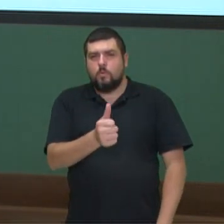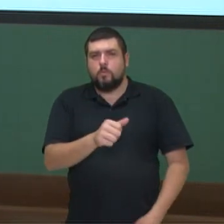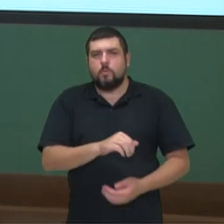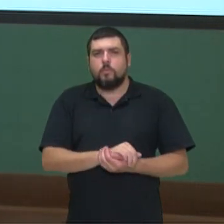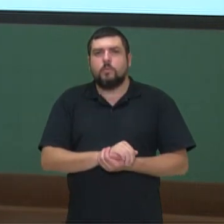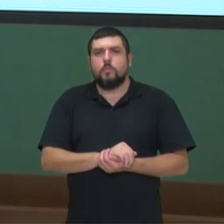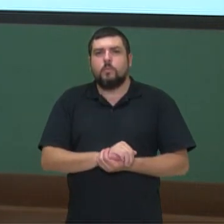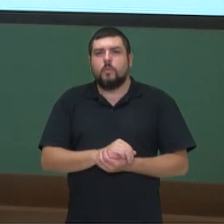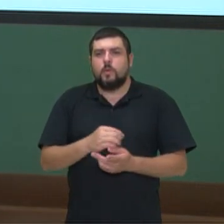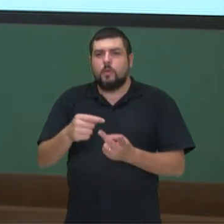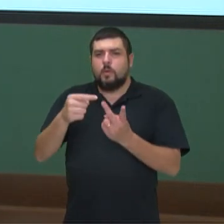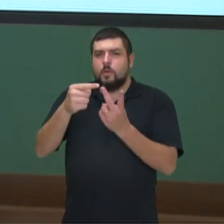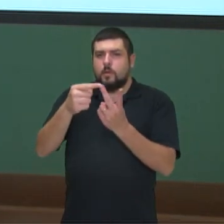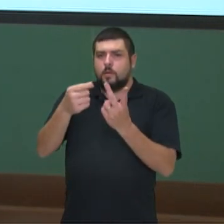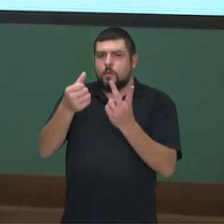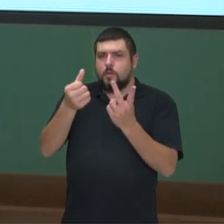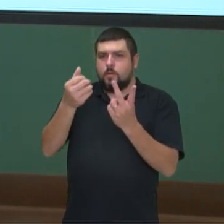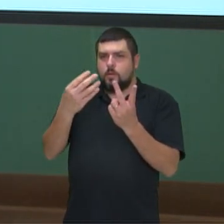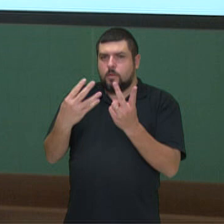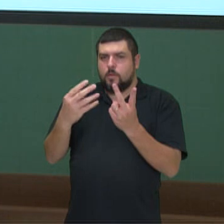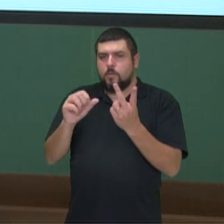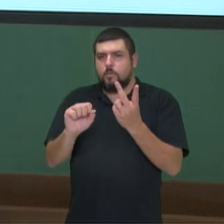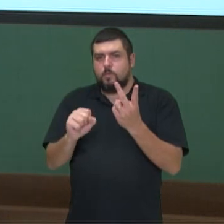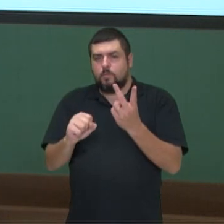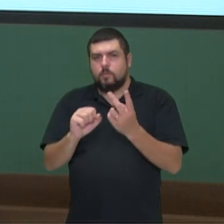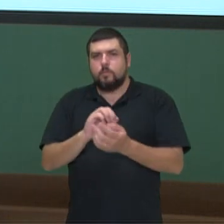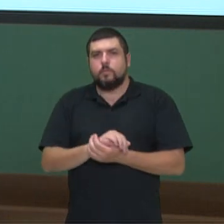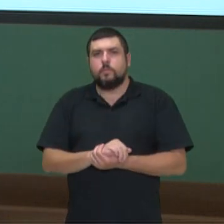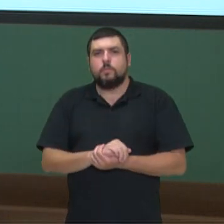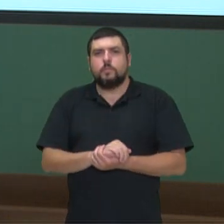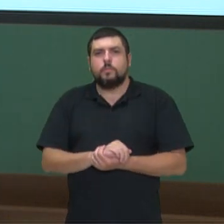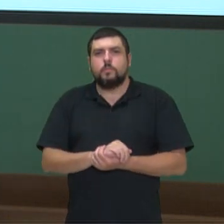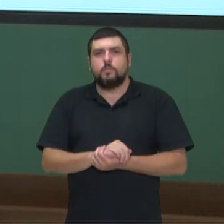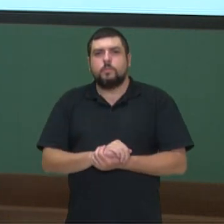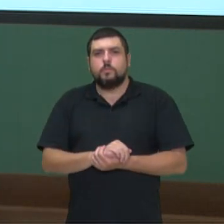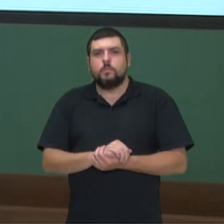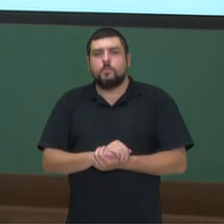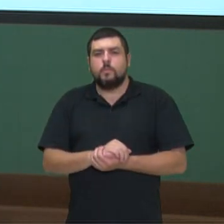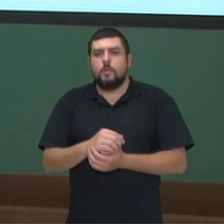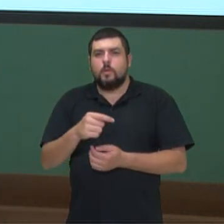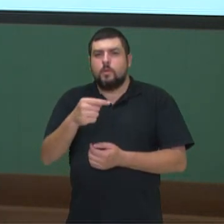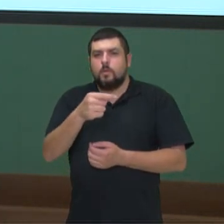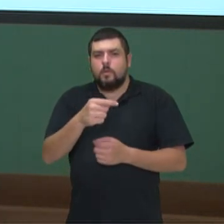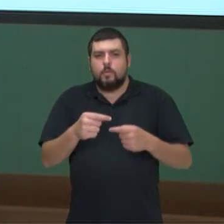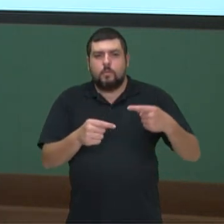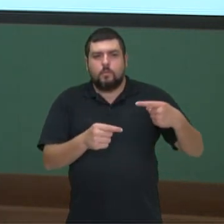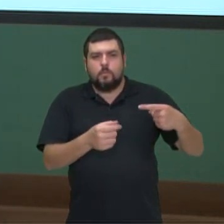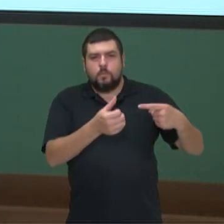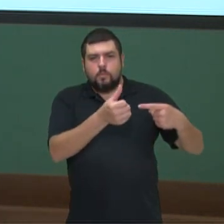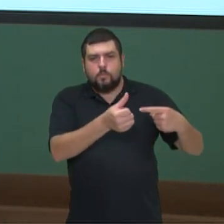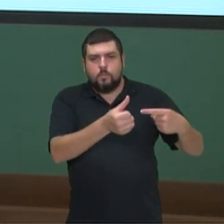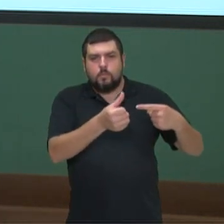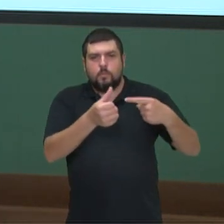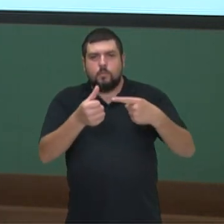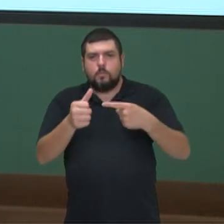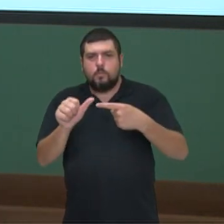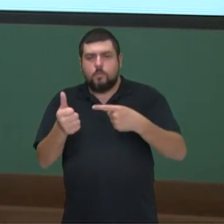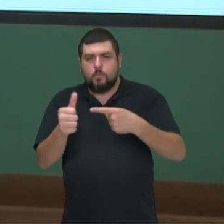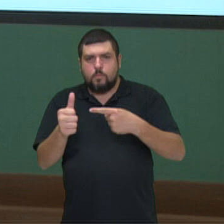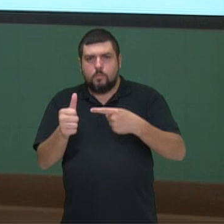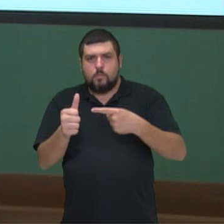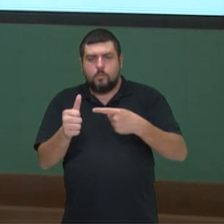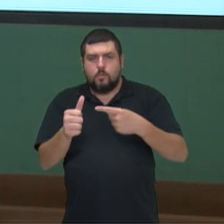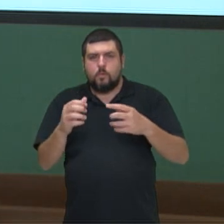de 64, 8. Menos 6 com menos 11, quanto que vai dar? Menos 17,